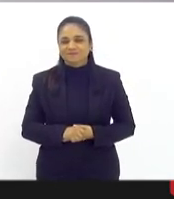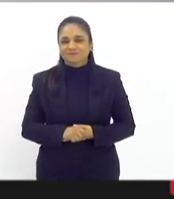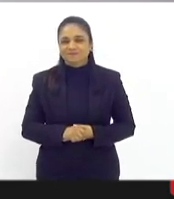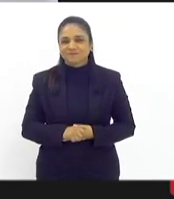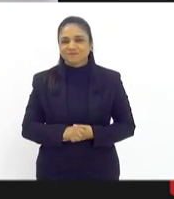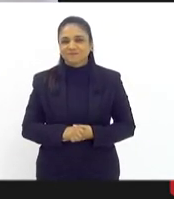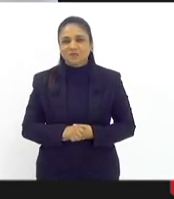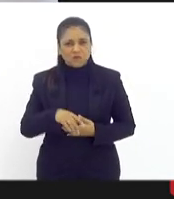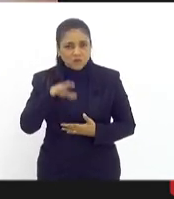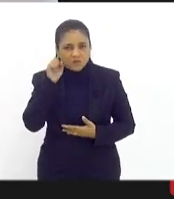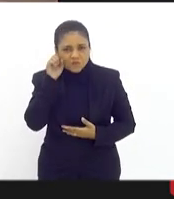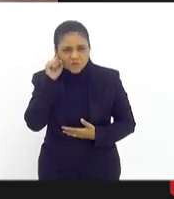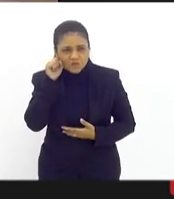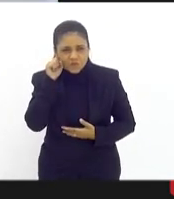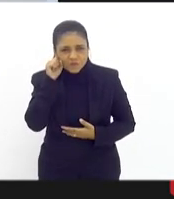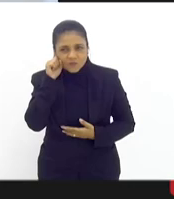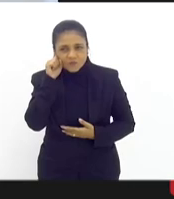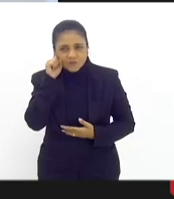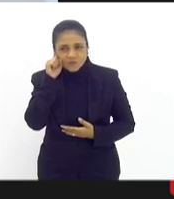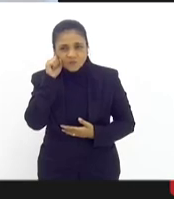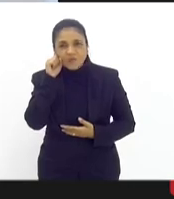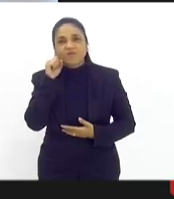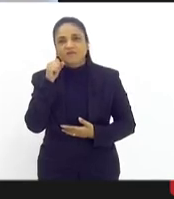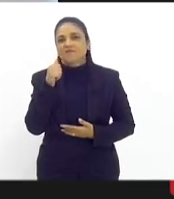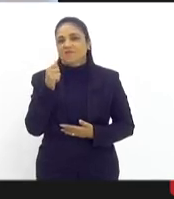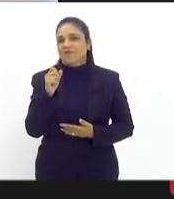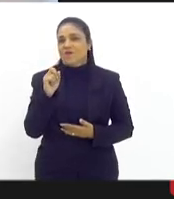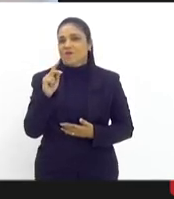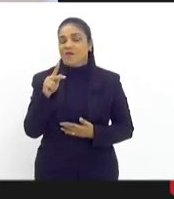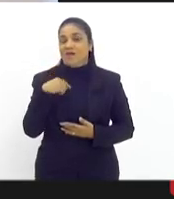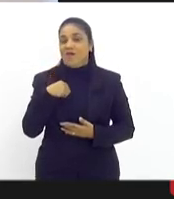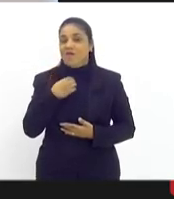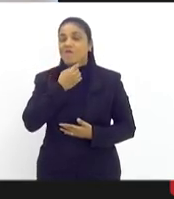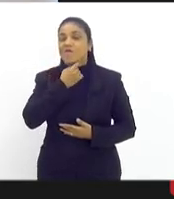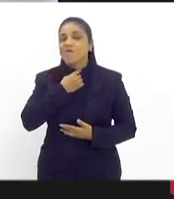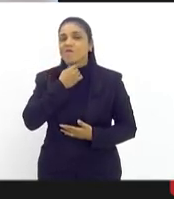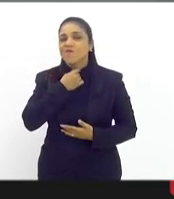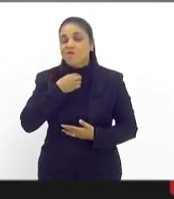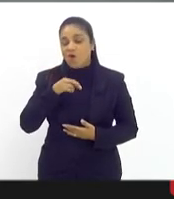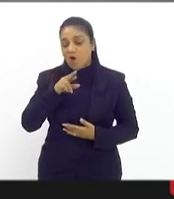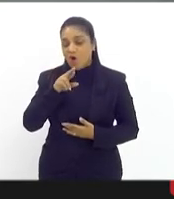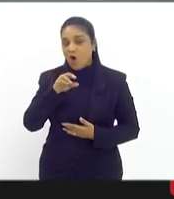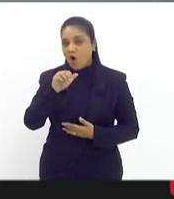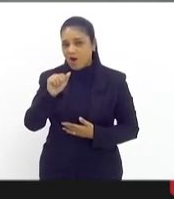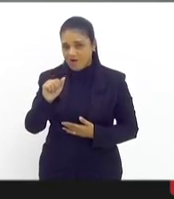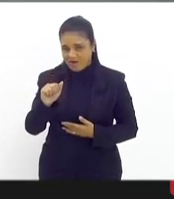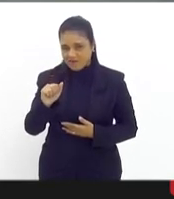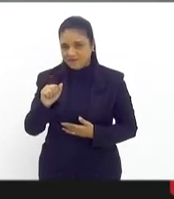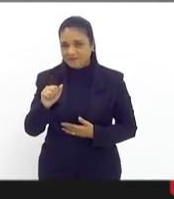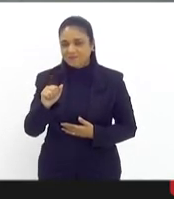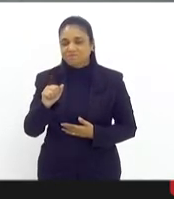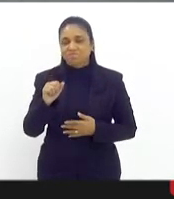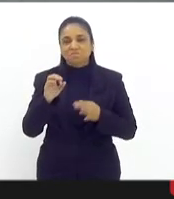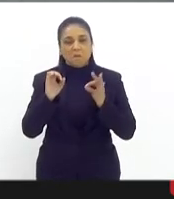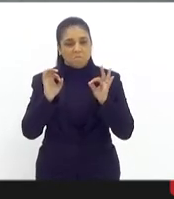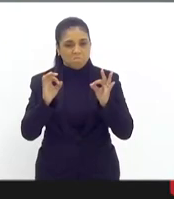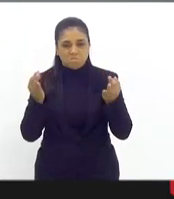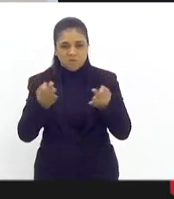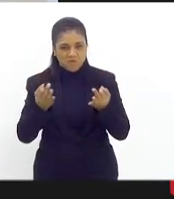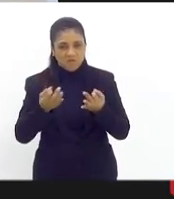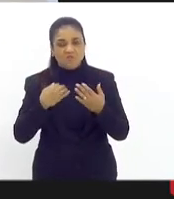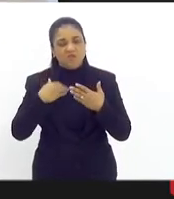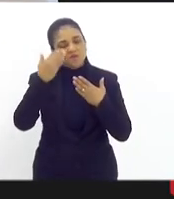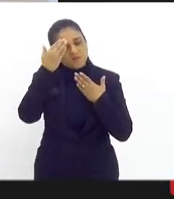Estão ouvindo? Ah, tá, é porque eu estou bem rouca essa semana. Estamos te ouvindo, está perfeito. Ótimo, boa tarde. Queria